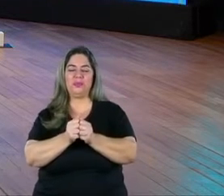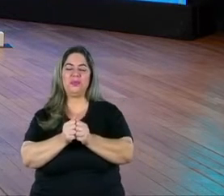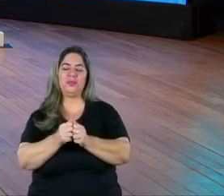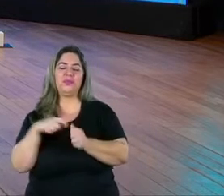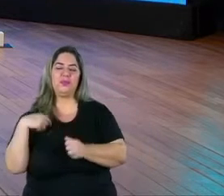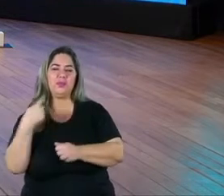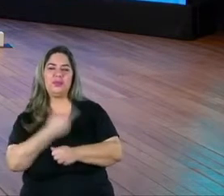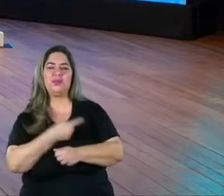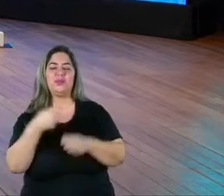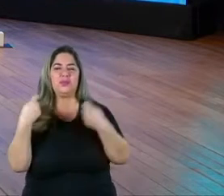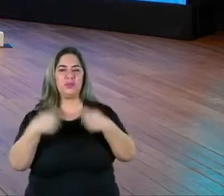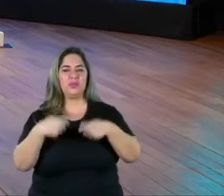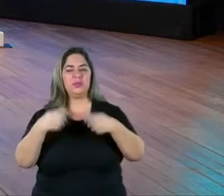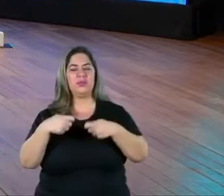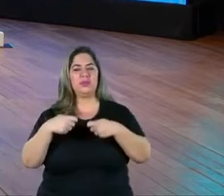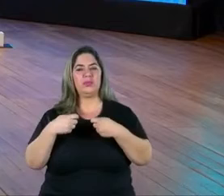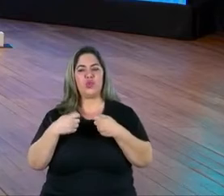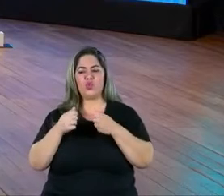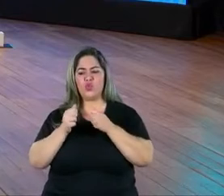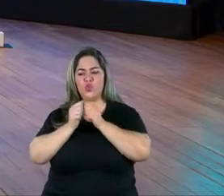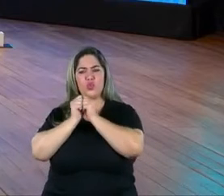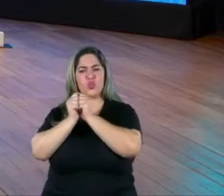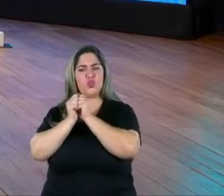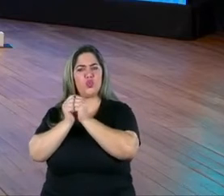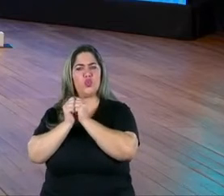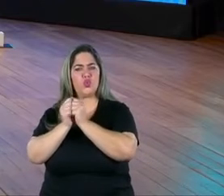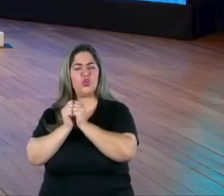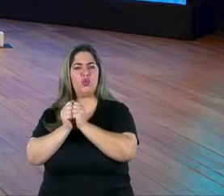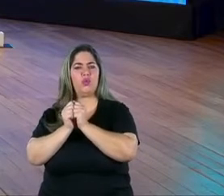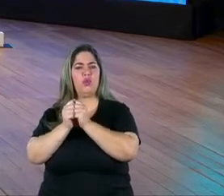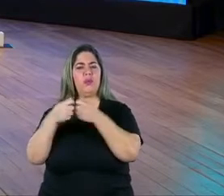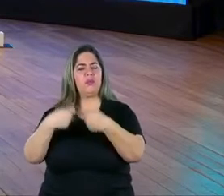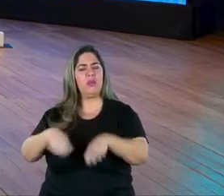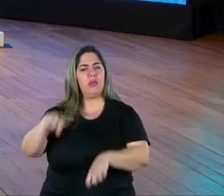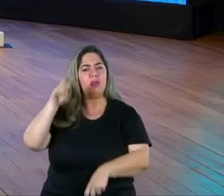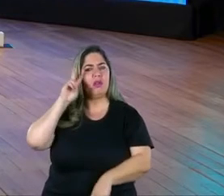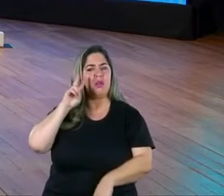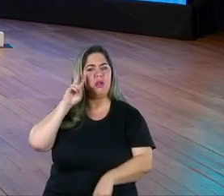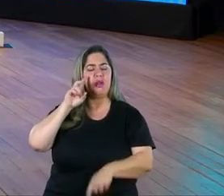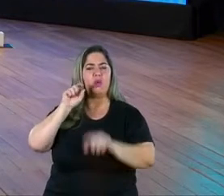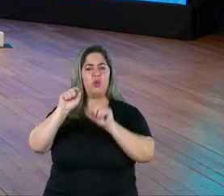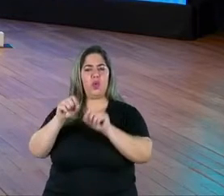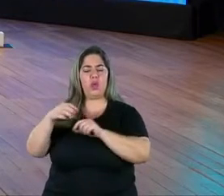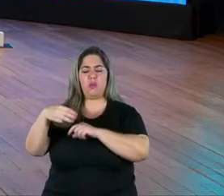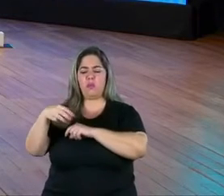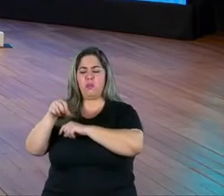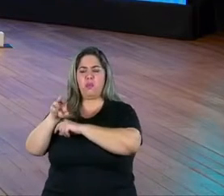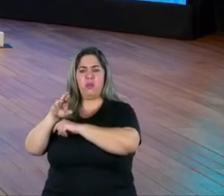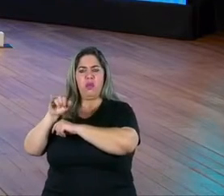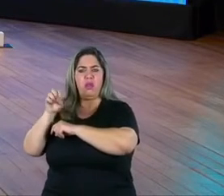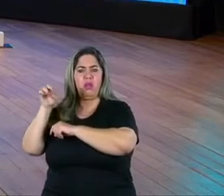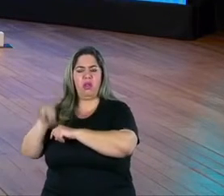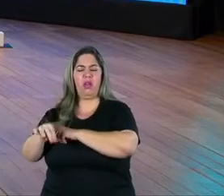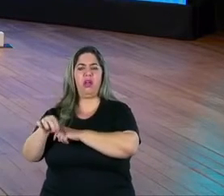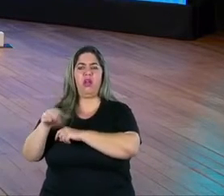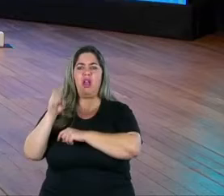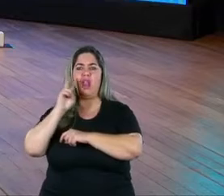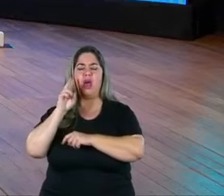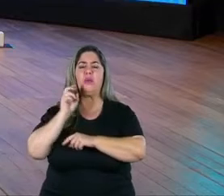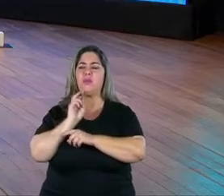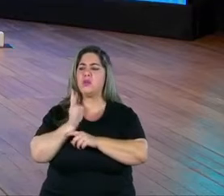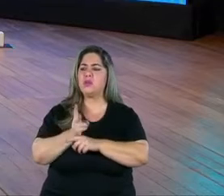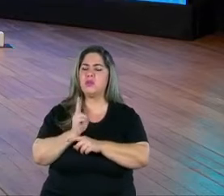caminho. Tantas vezes relembrado por Edgar Morin, em citações,